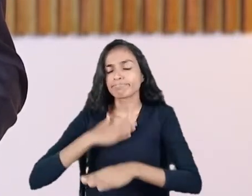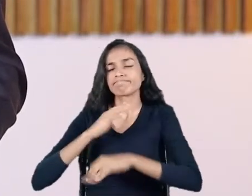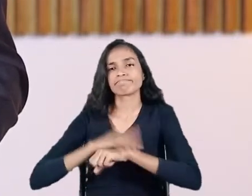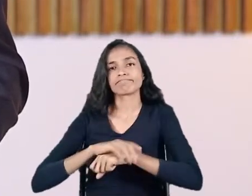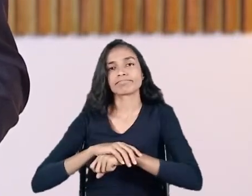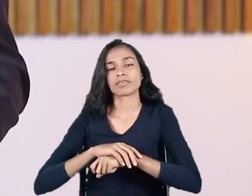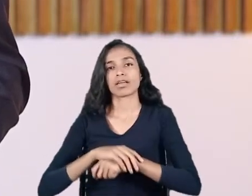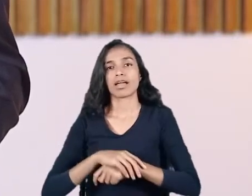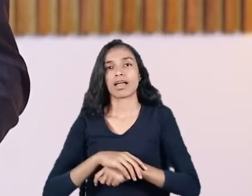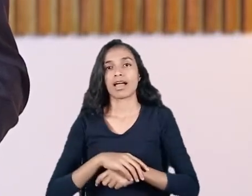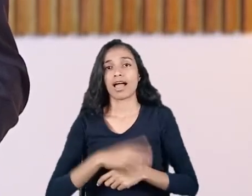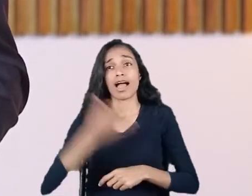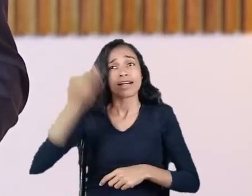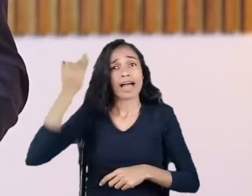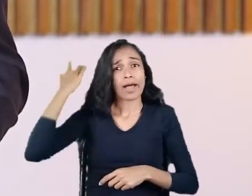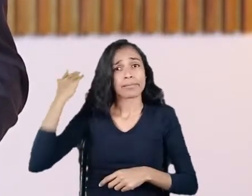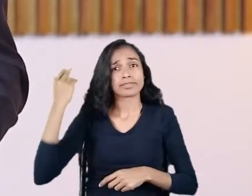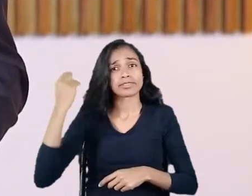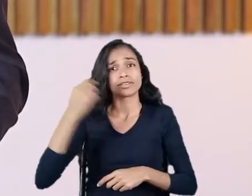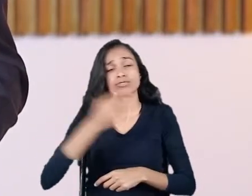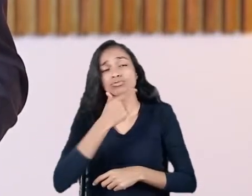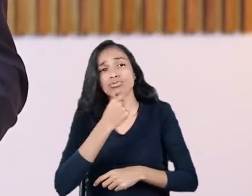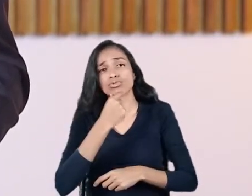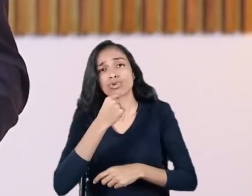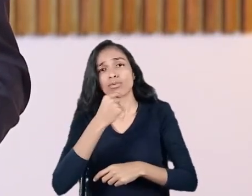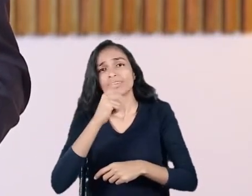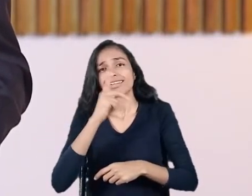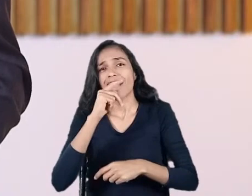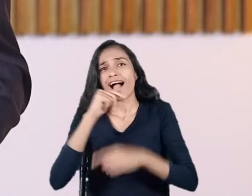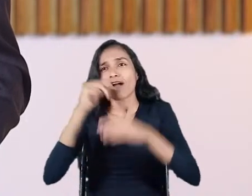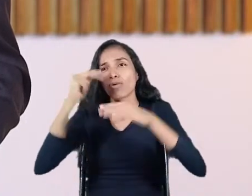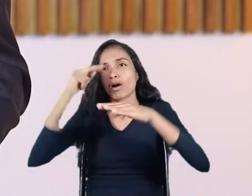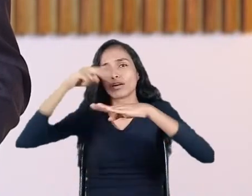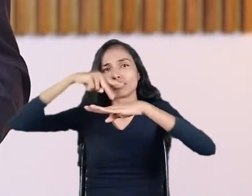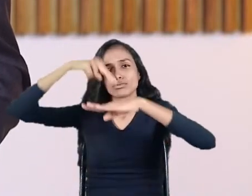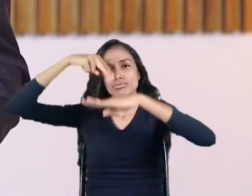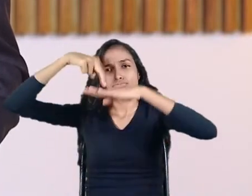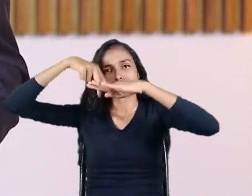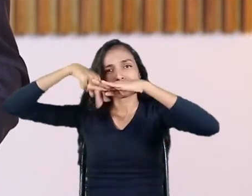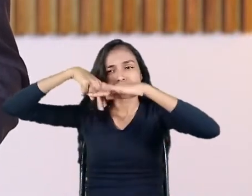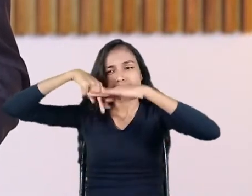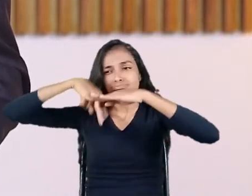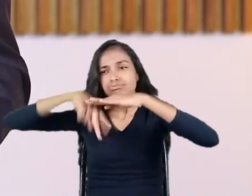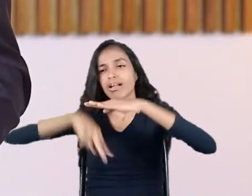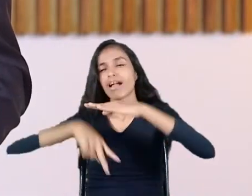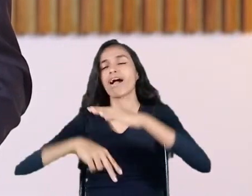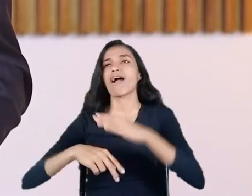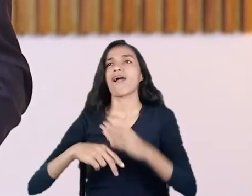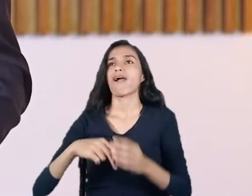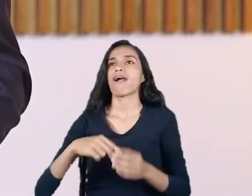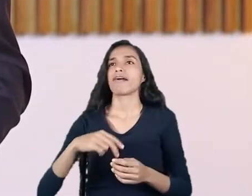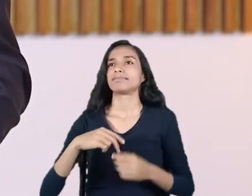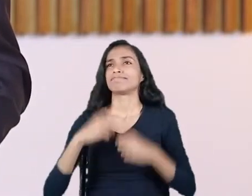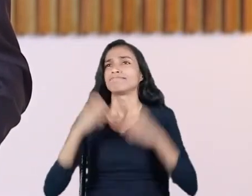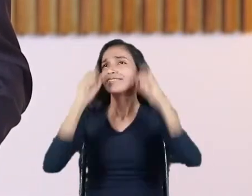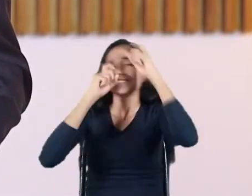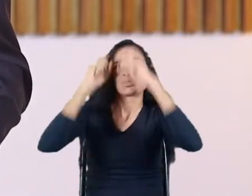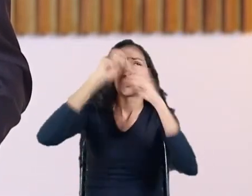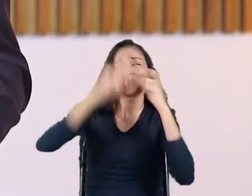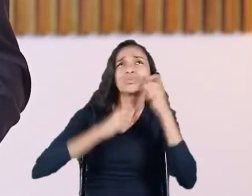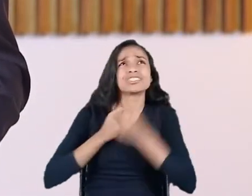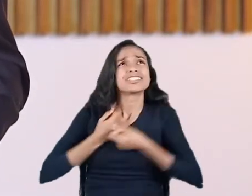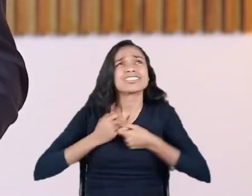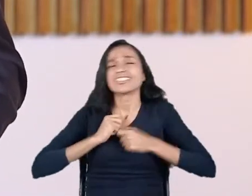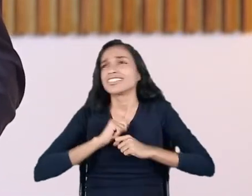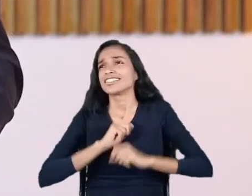as águas, que pereceram nas águas do dilúvio, será o desespero de muitos nos últimos dias. Jesus